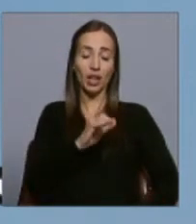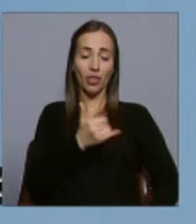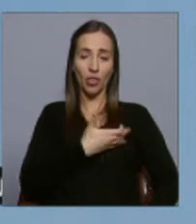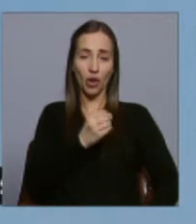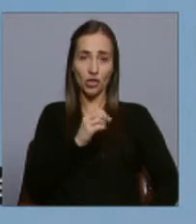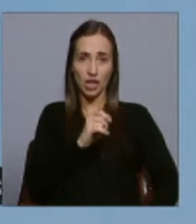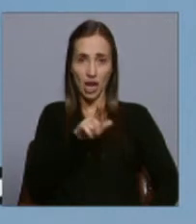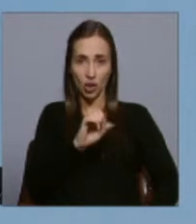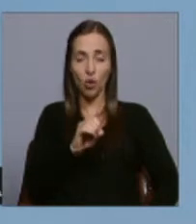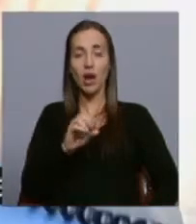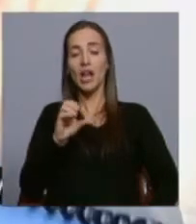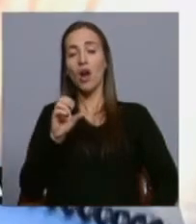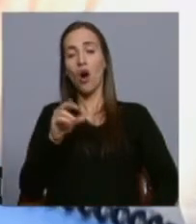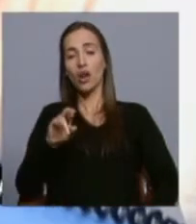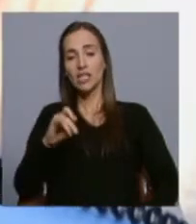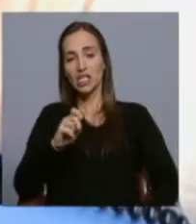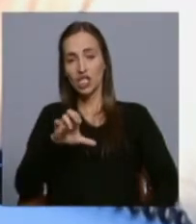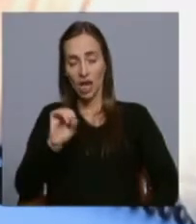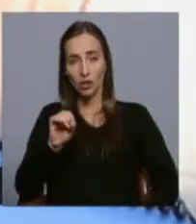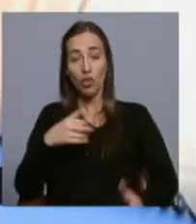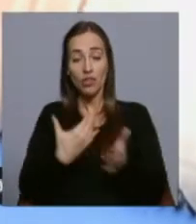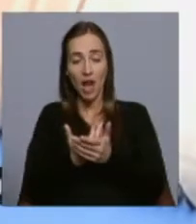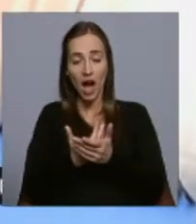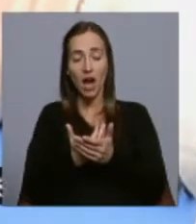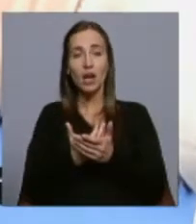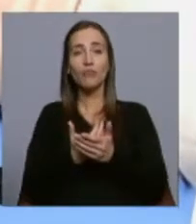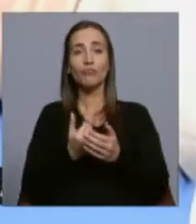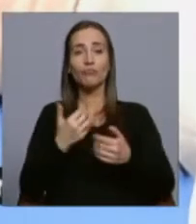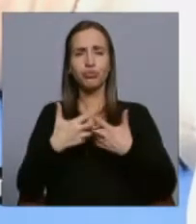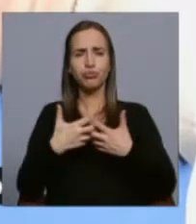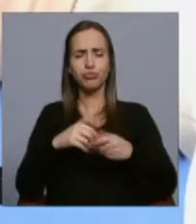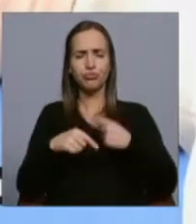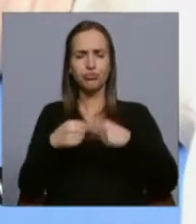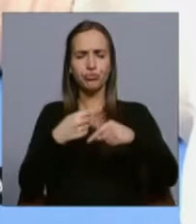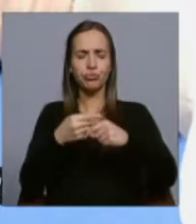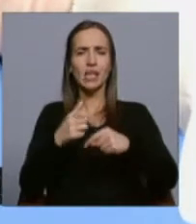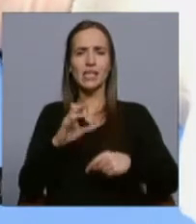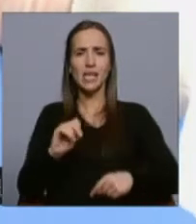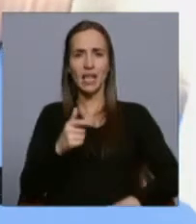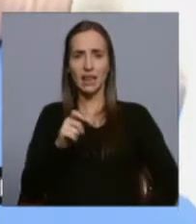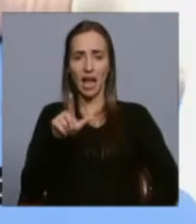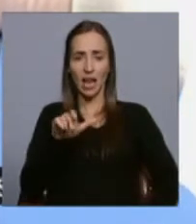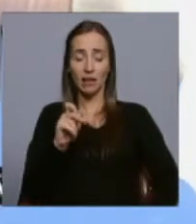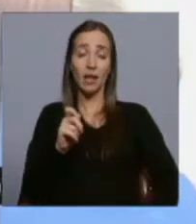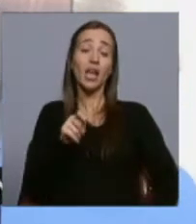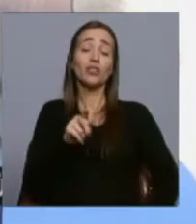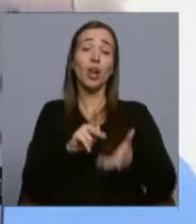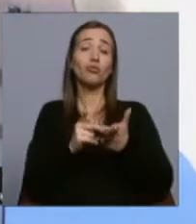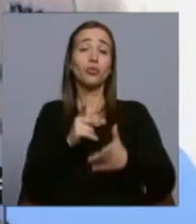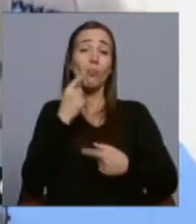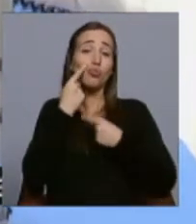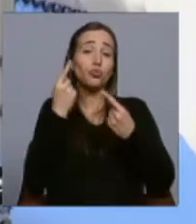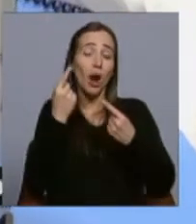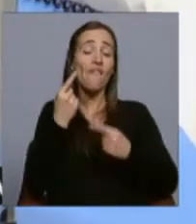solar, vai ser utilizado como meio de propulsão em satélites. É uma tecnologia de demonstração. Vamos ver se